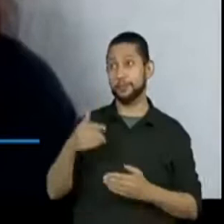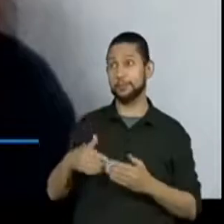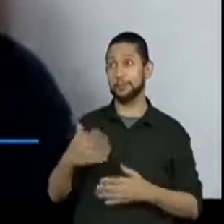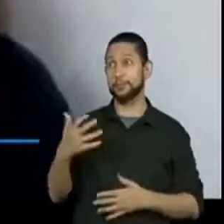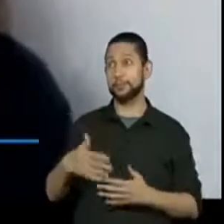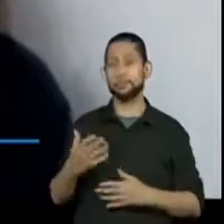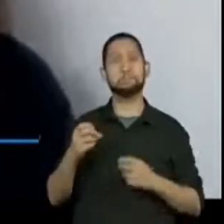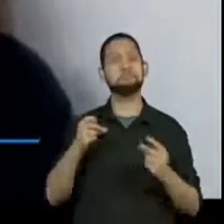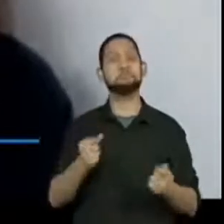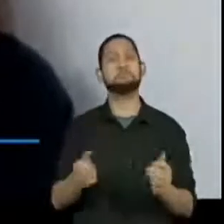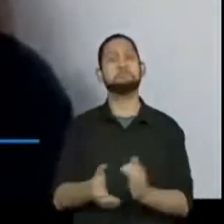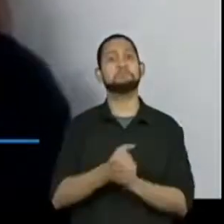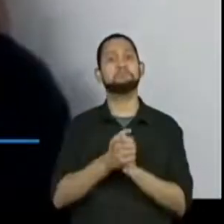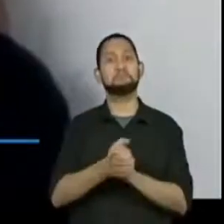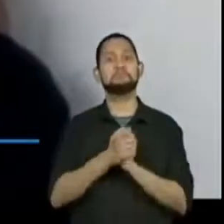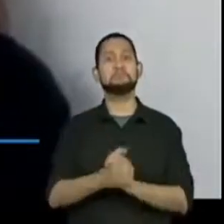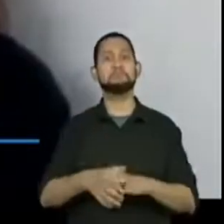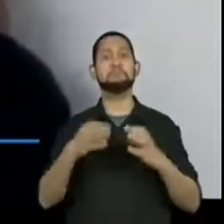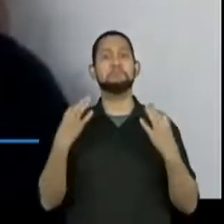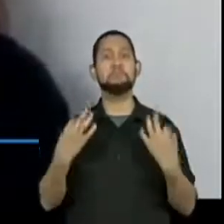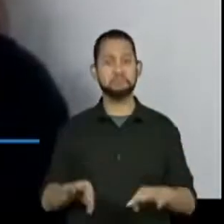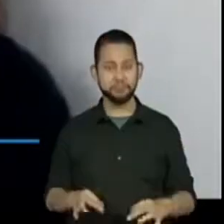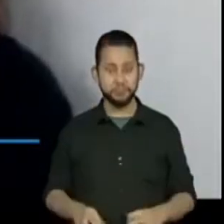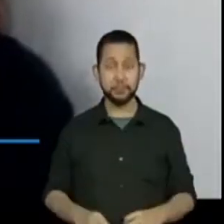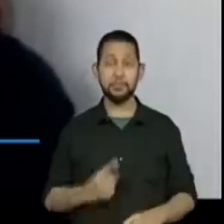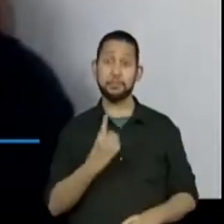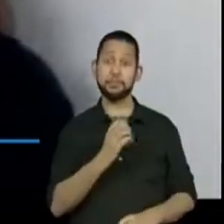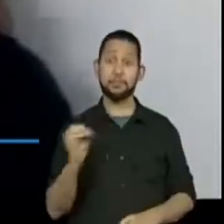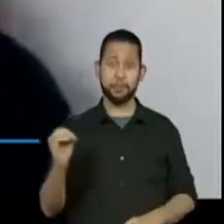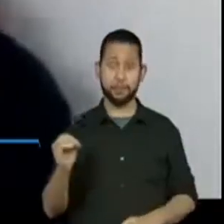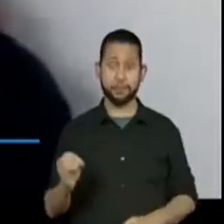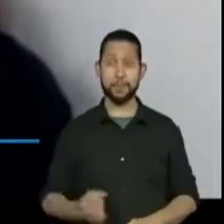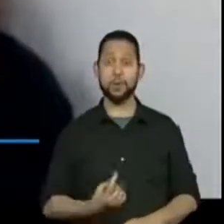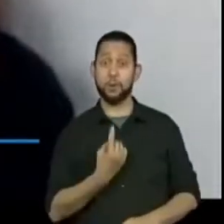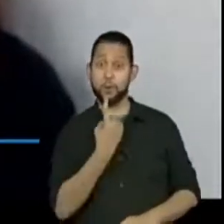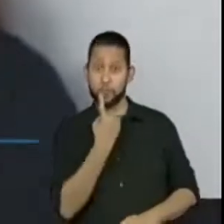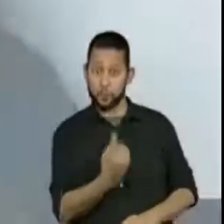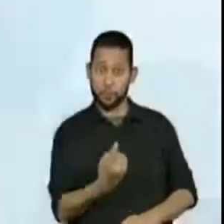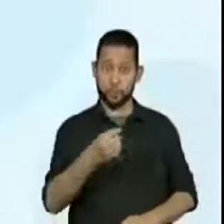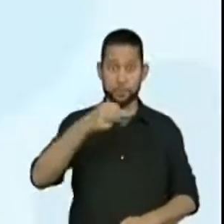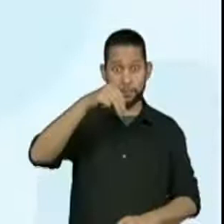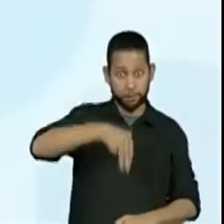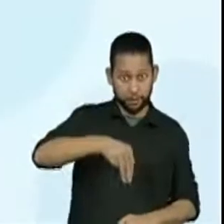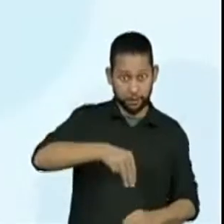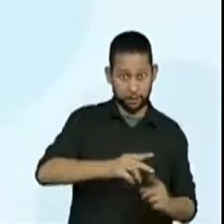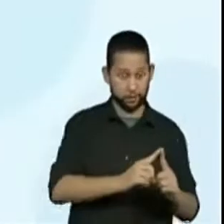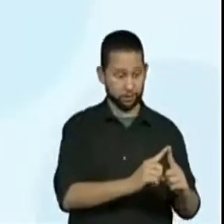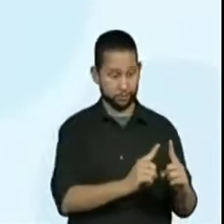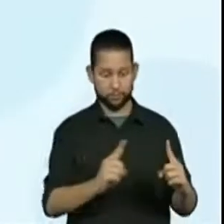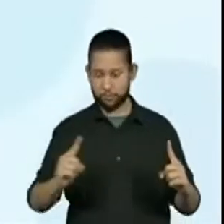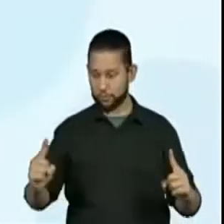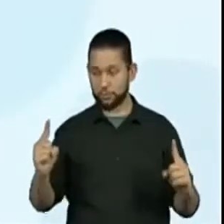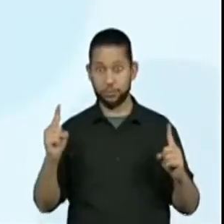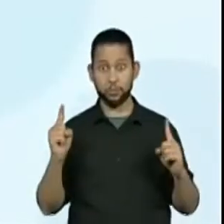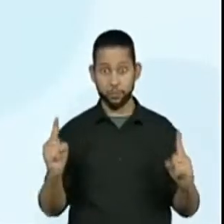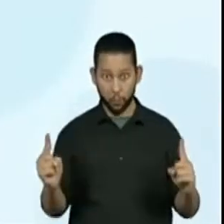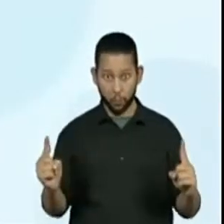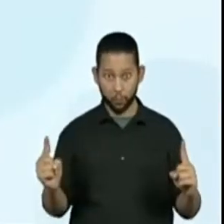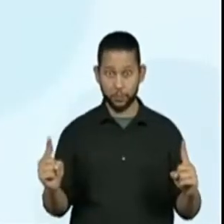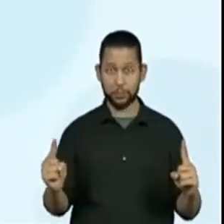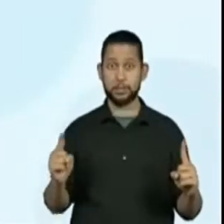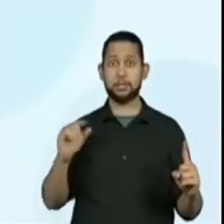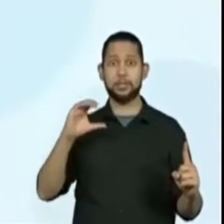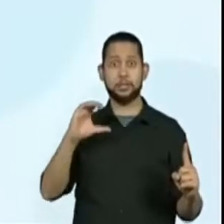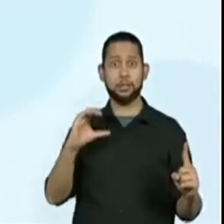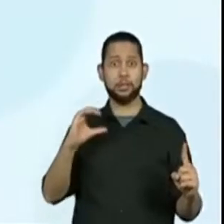Vamos lá? Muito bem, galera. 100 centímetros. Então, 1 metro